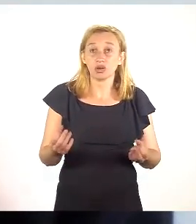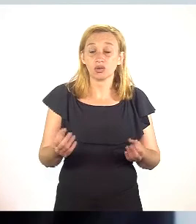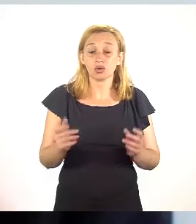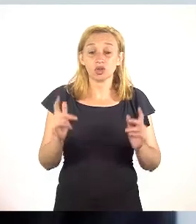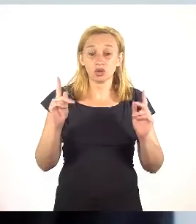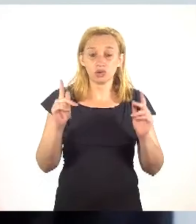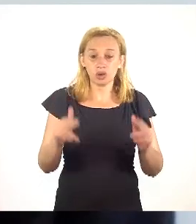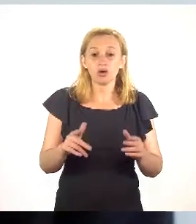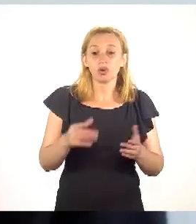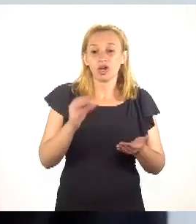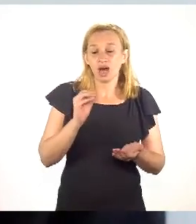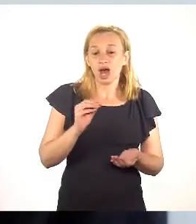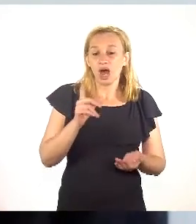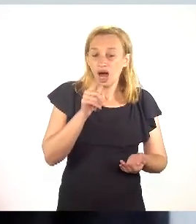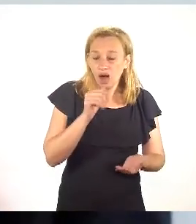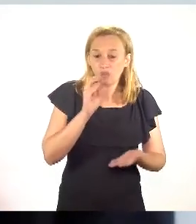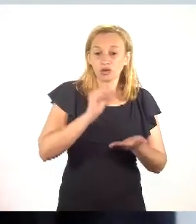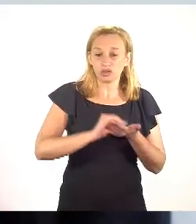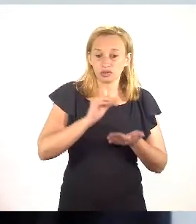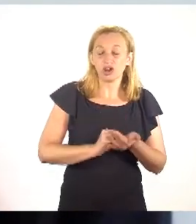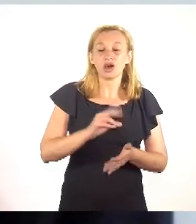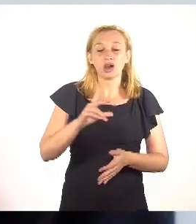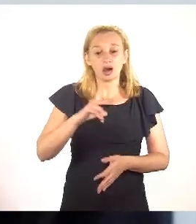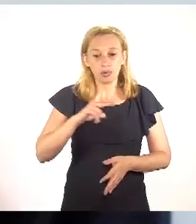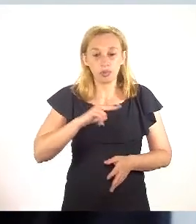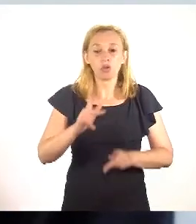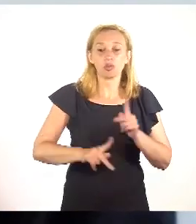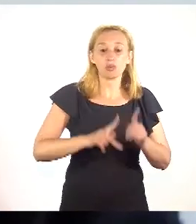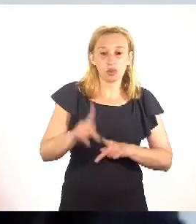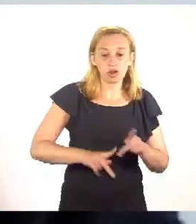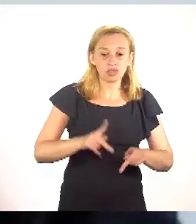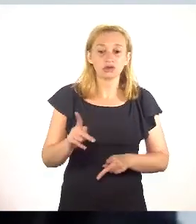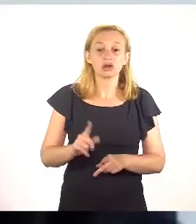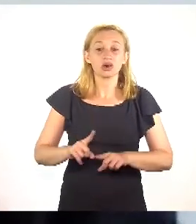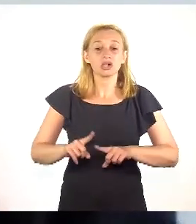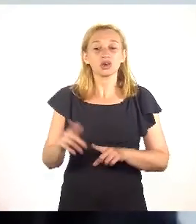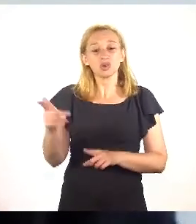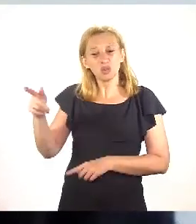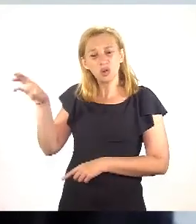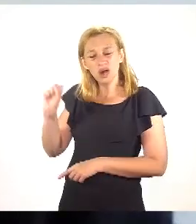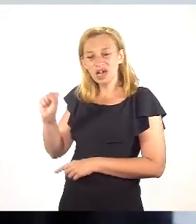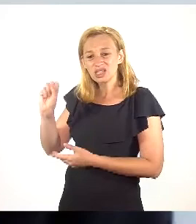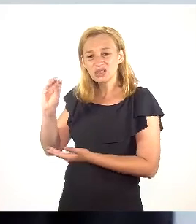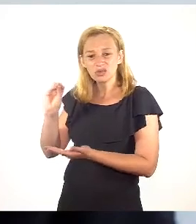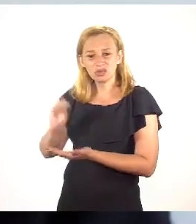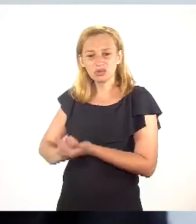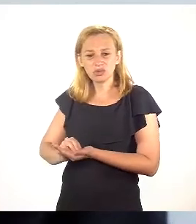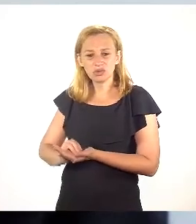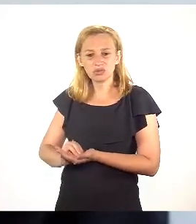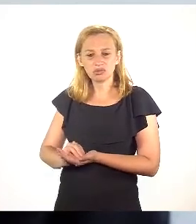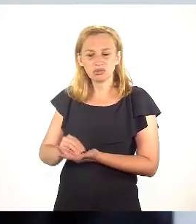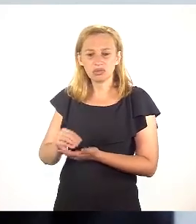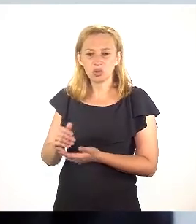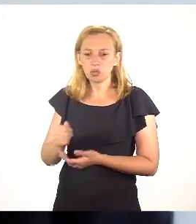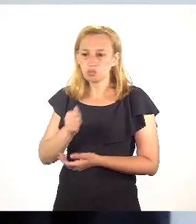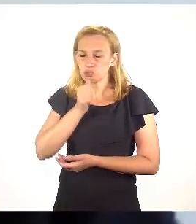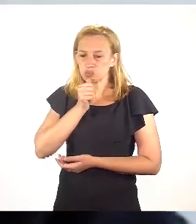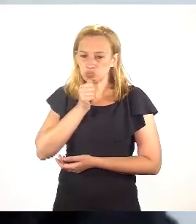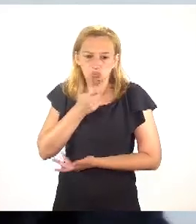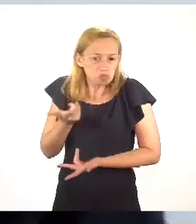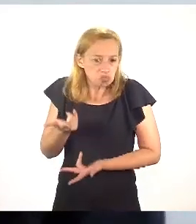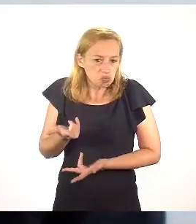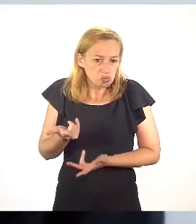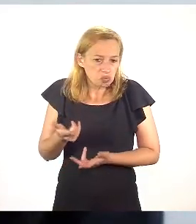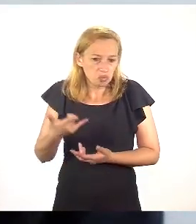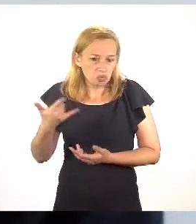água, quando falta, tem a questão da própria população, ter a televisão, e o gás, que na verdade não falta, ele acaba não existindo, e aí não